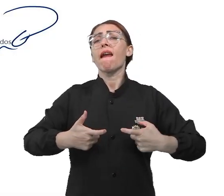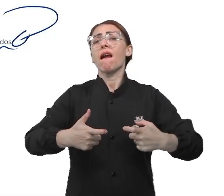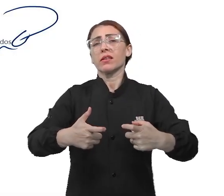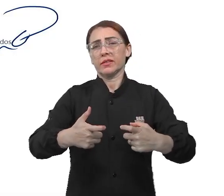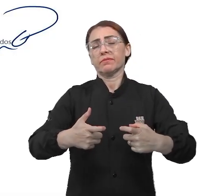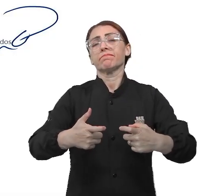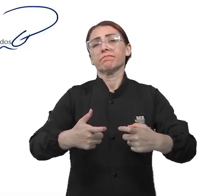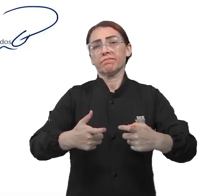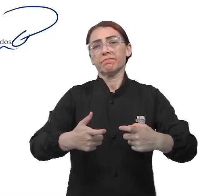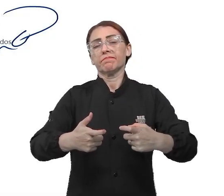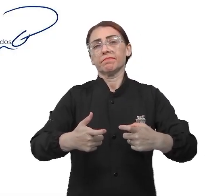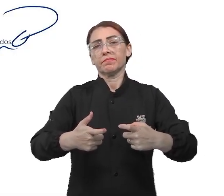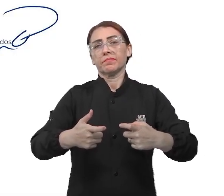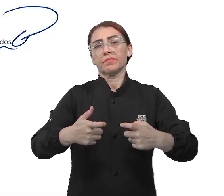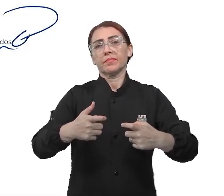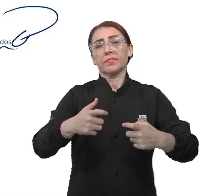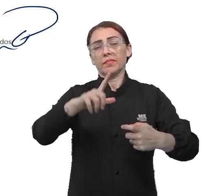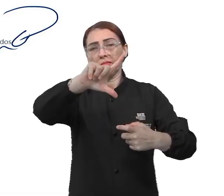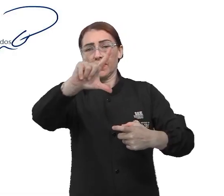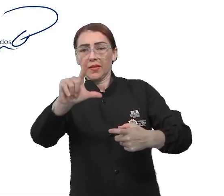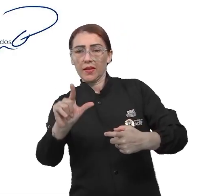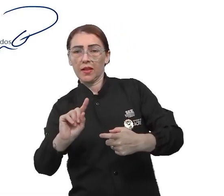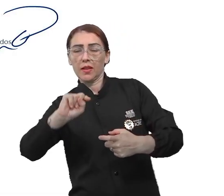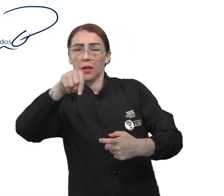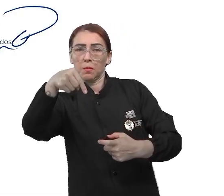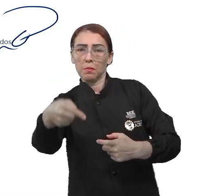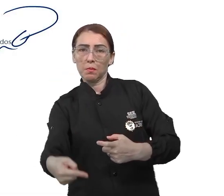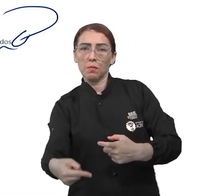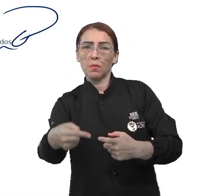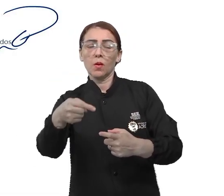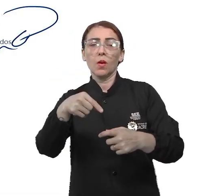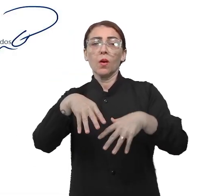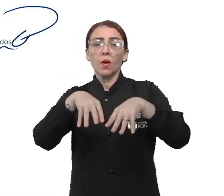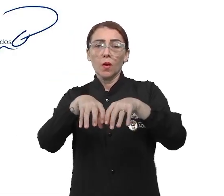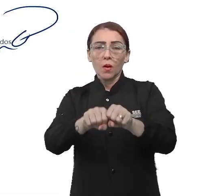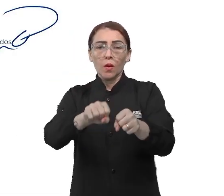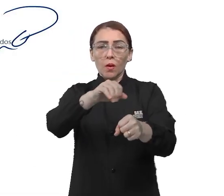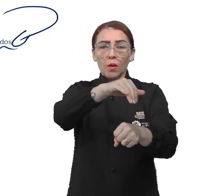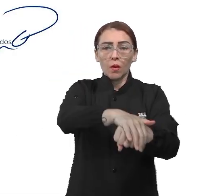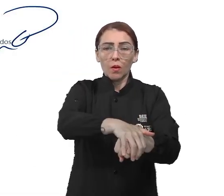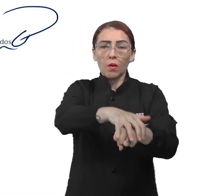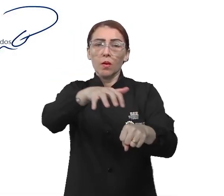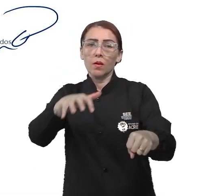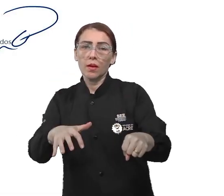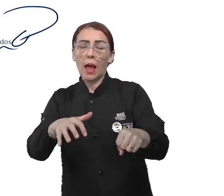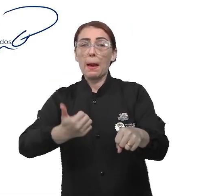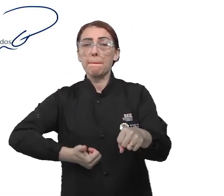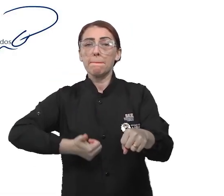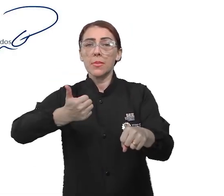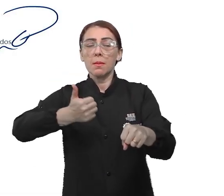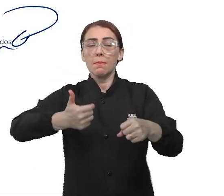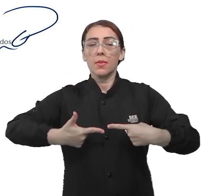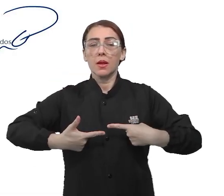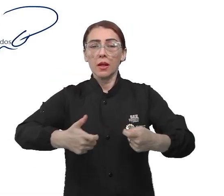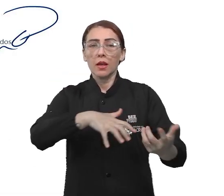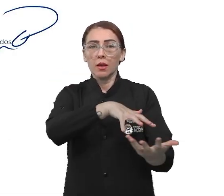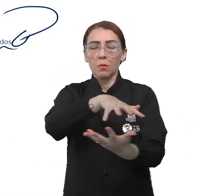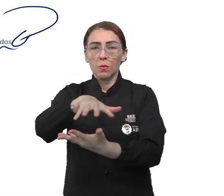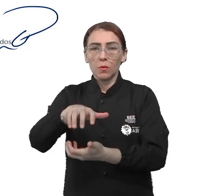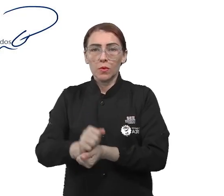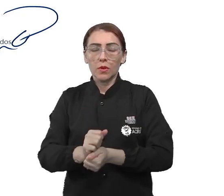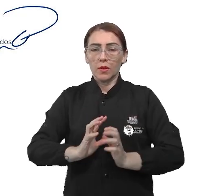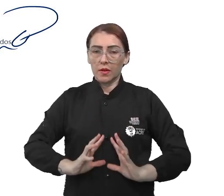civis em toda a África após o processo de descolonização, a Primeira Guerra Mundial,